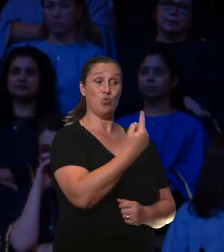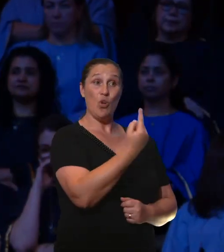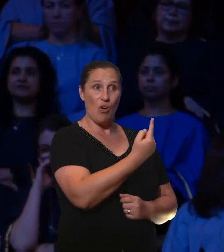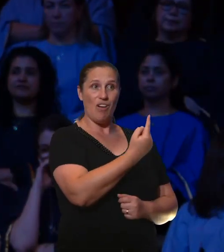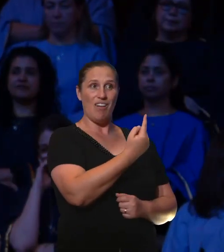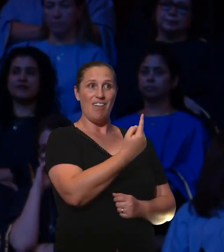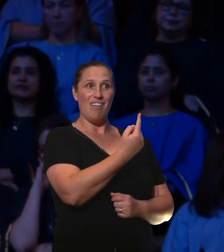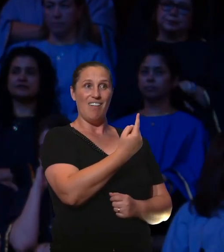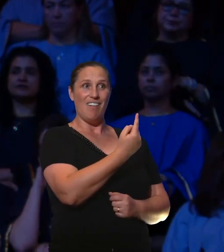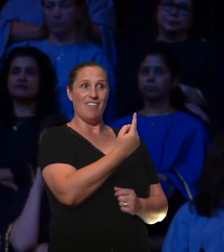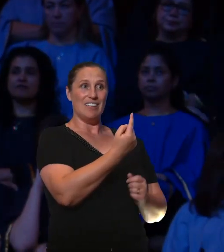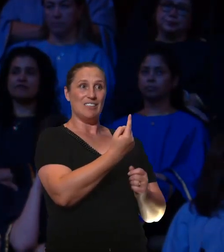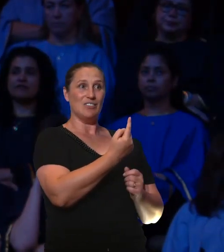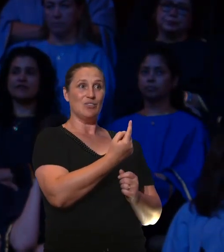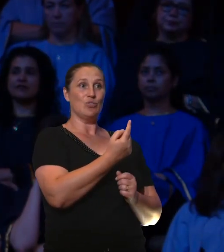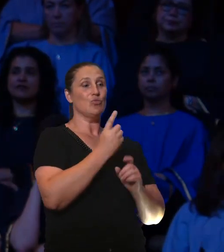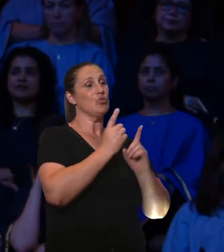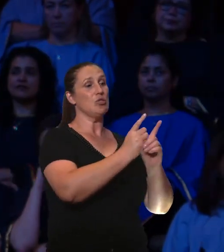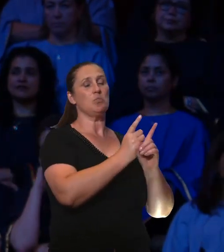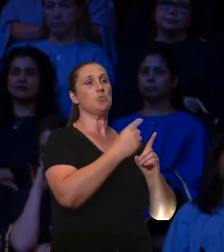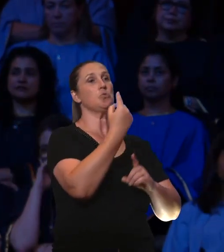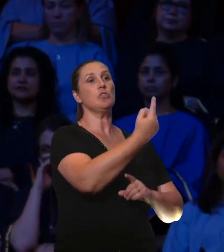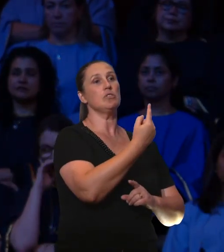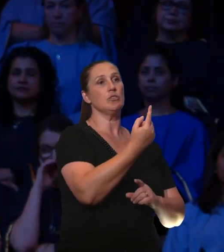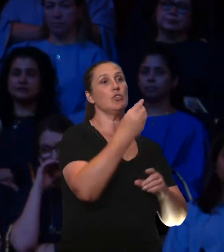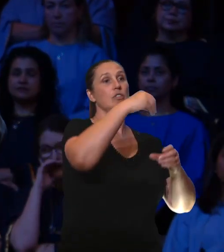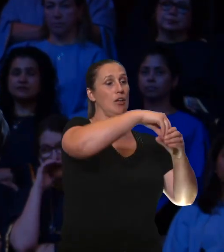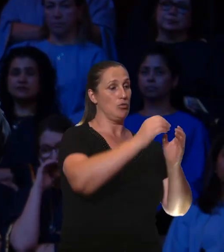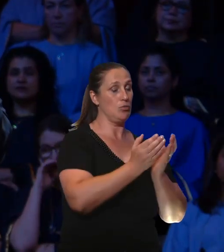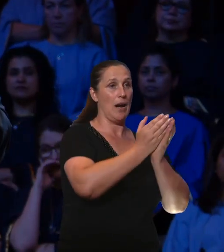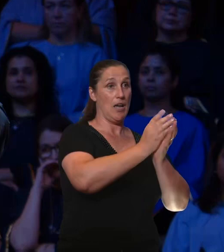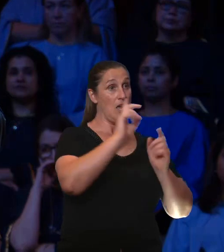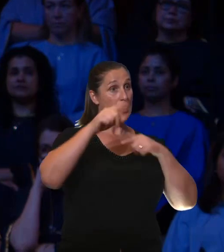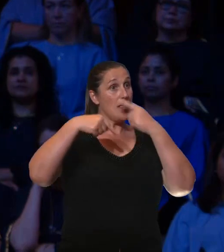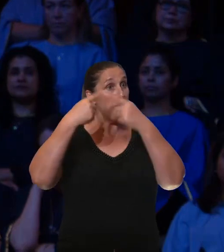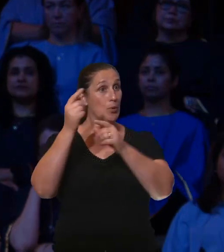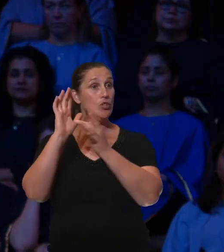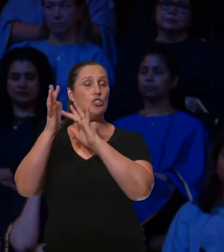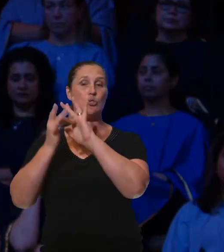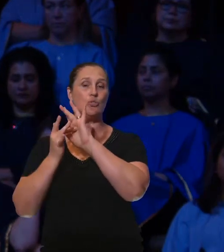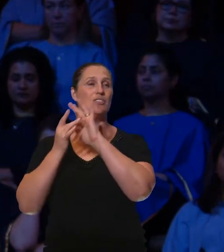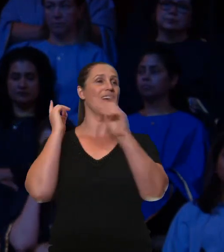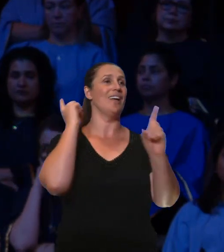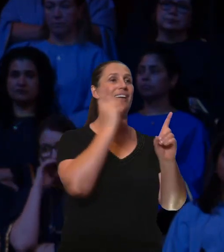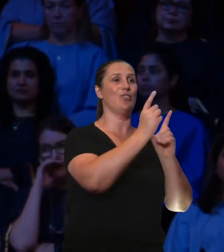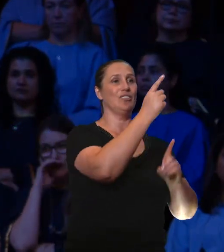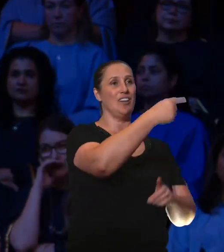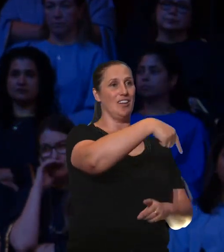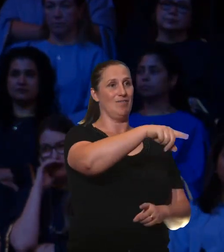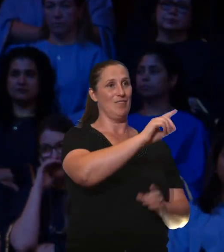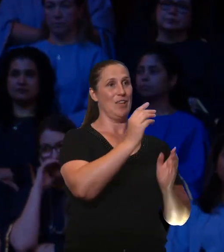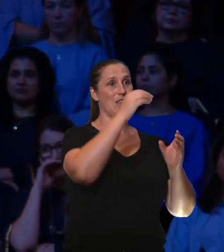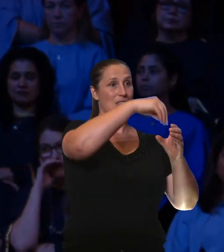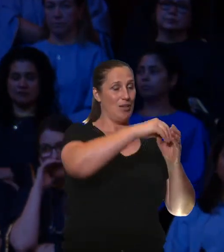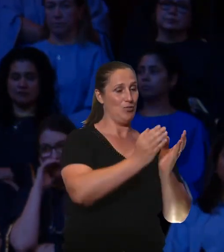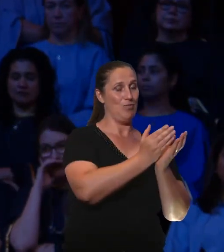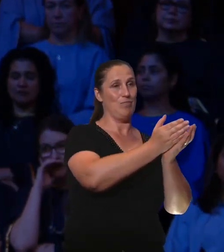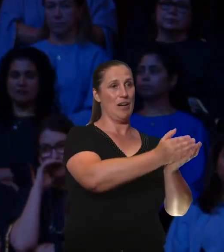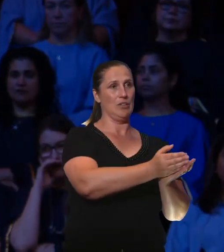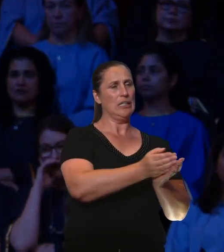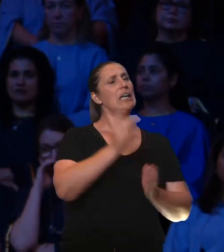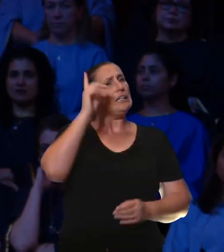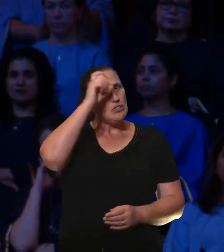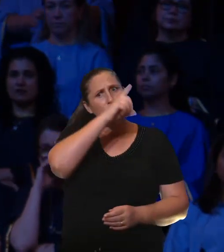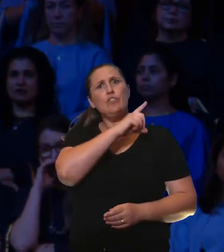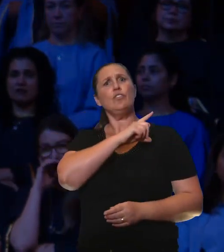só naquele barco e que depois Jesus encontraria com eles. Difícil é ouvir uma